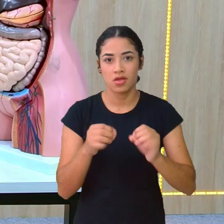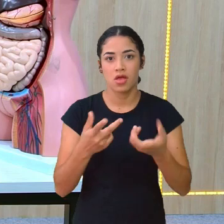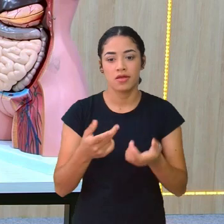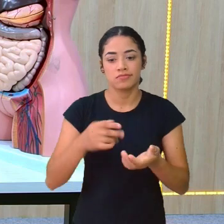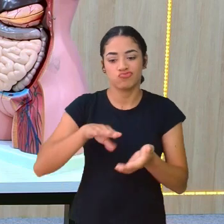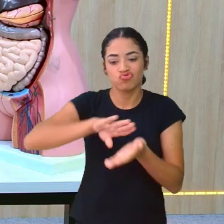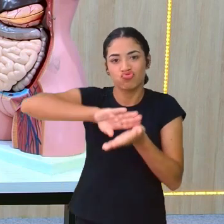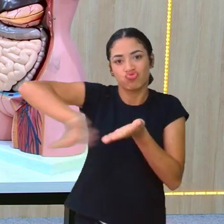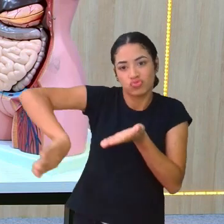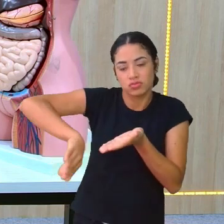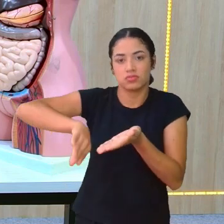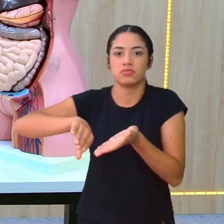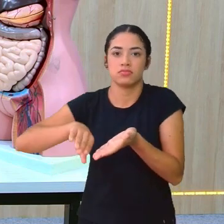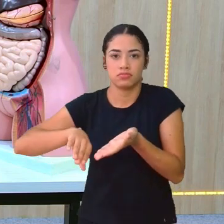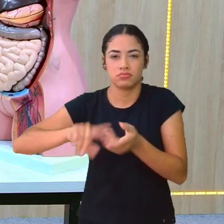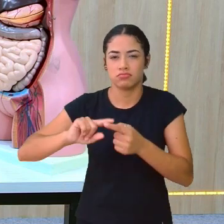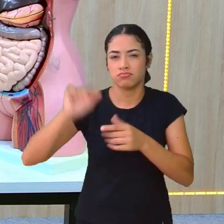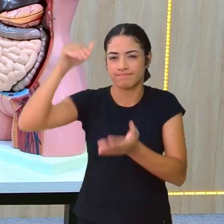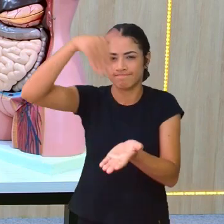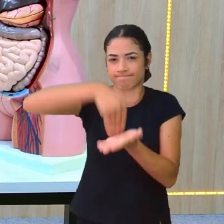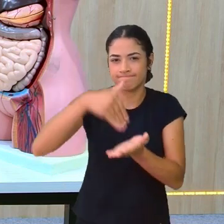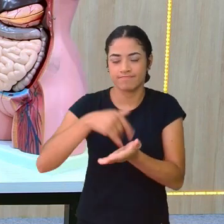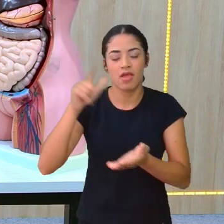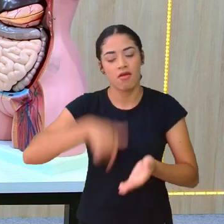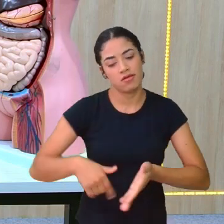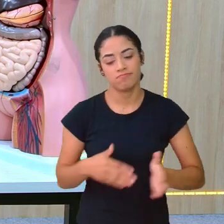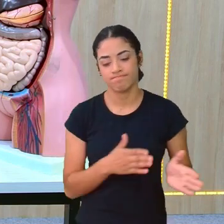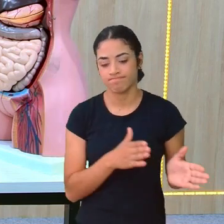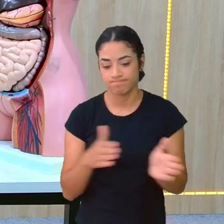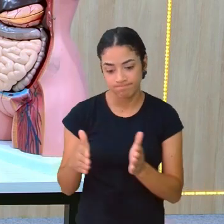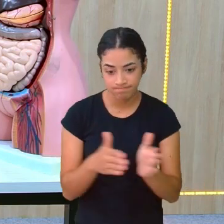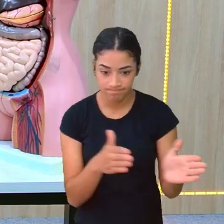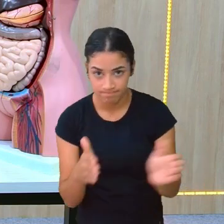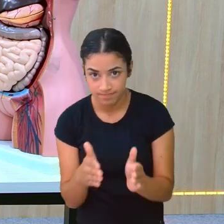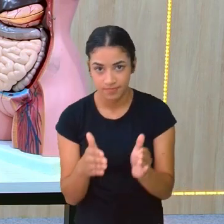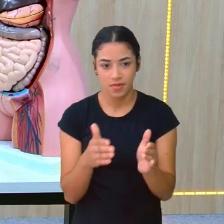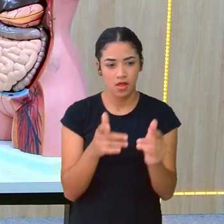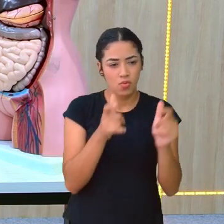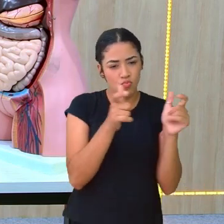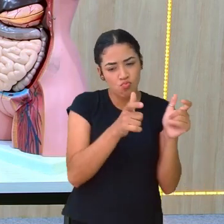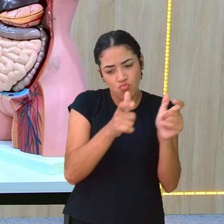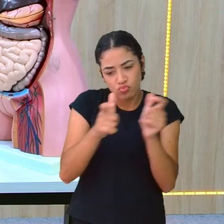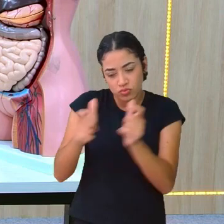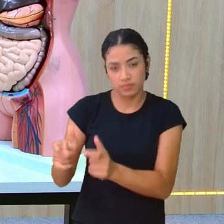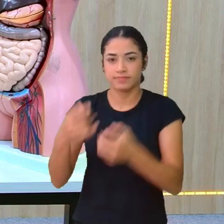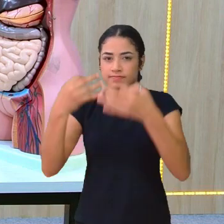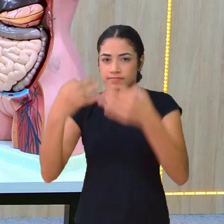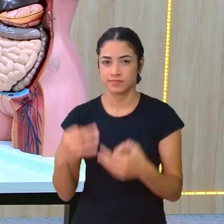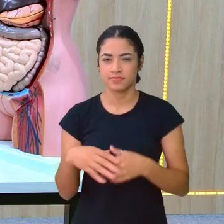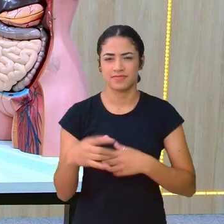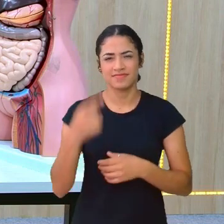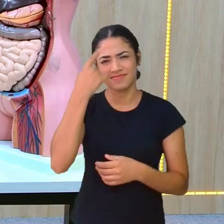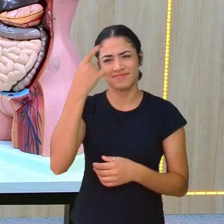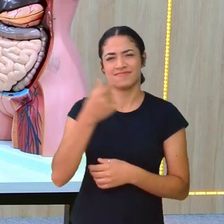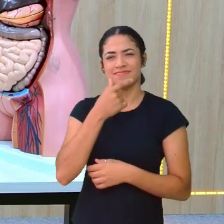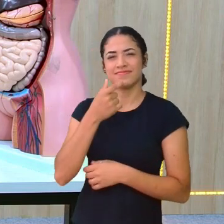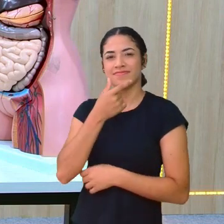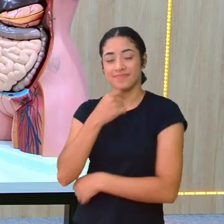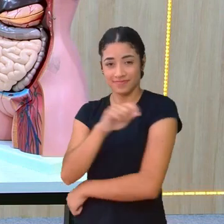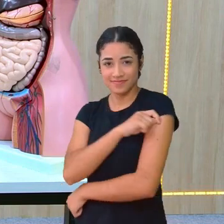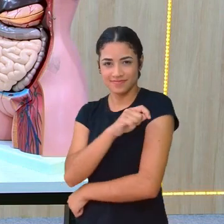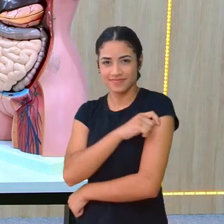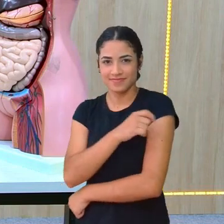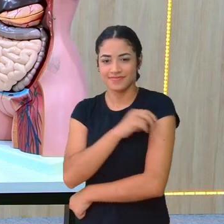Então esse é o caminho do alimento. É por aqui que o alimento passa. Respondendo àquele aluno, não é, que estava ali saboreando